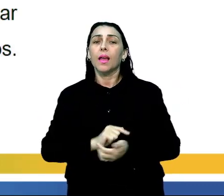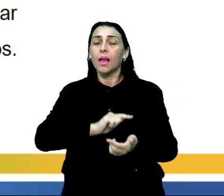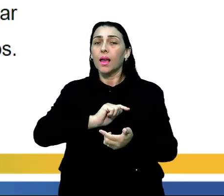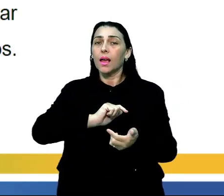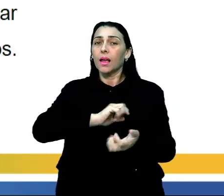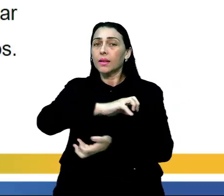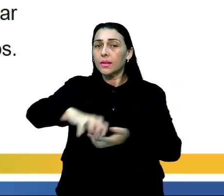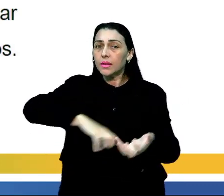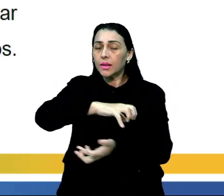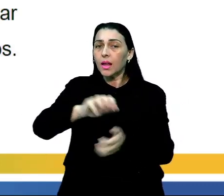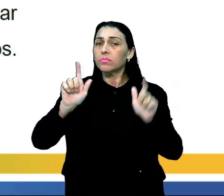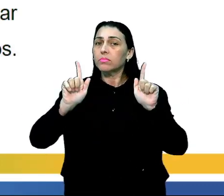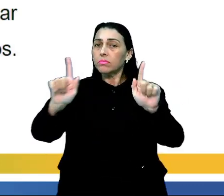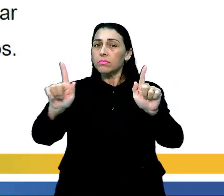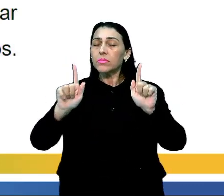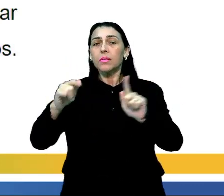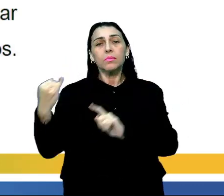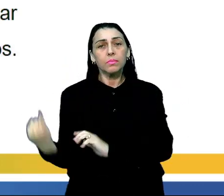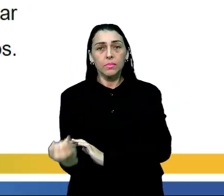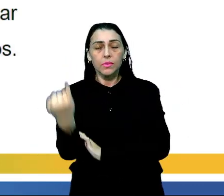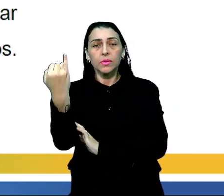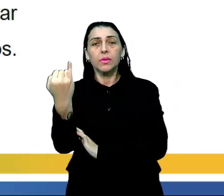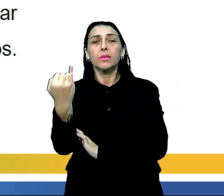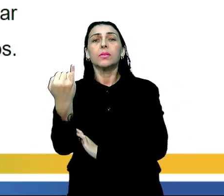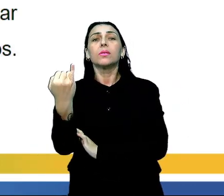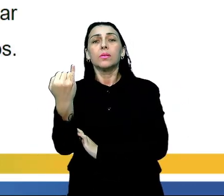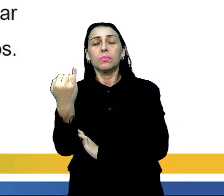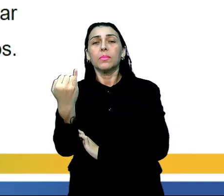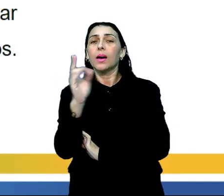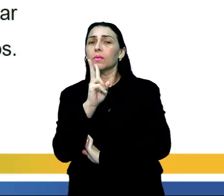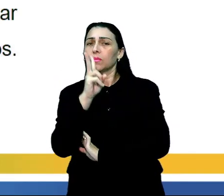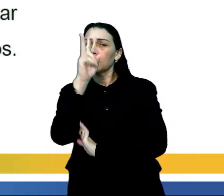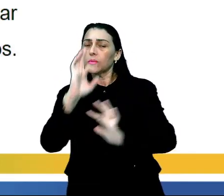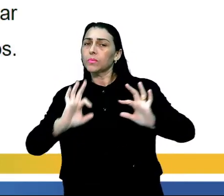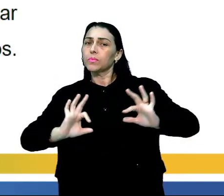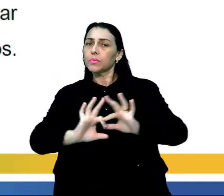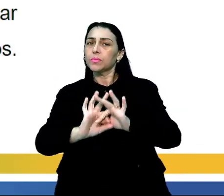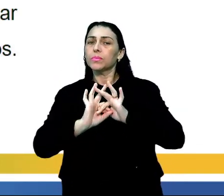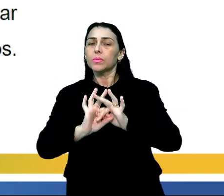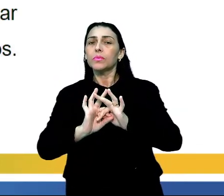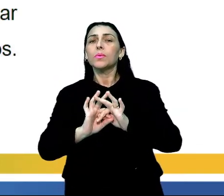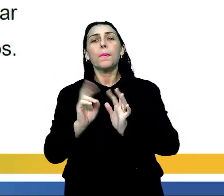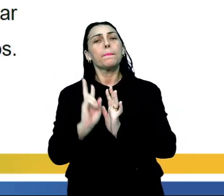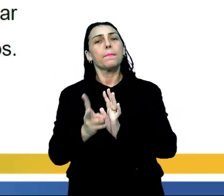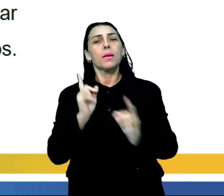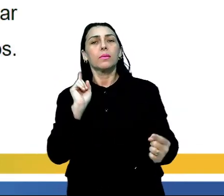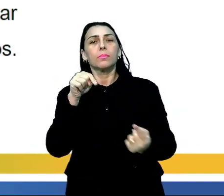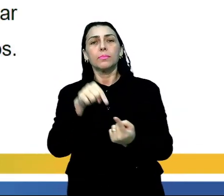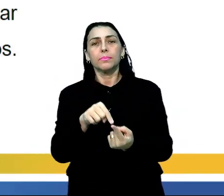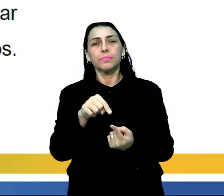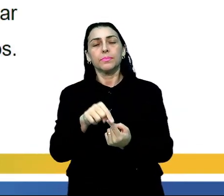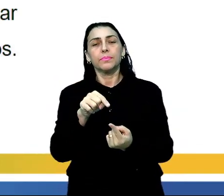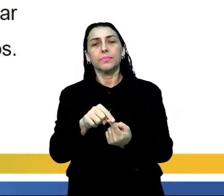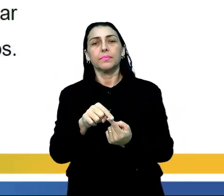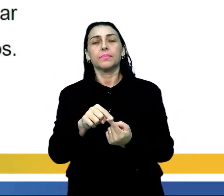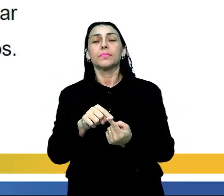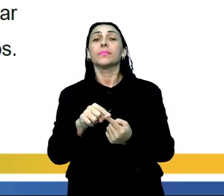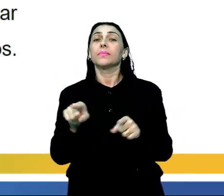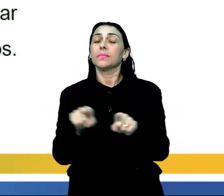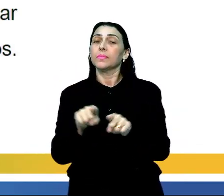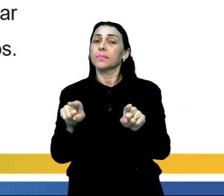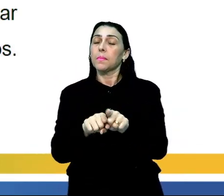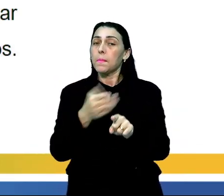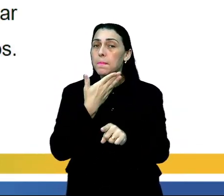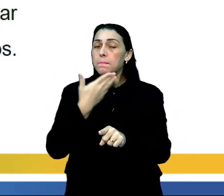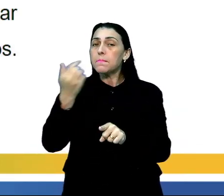os protestos são importantes para unir esforços em torno do mesmo objetivo, aumentando